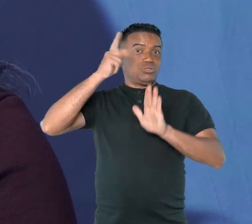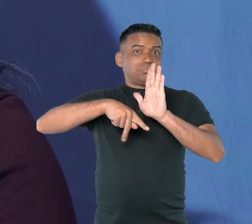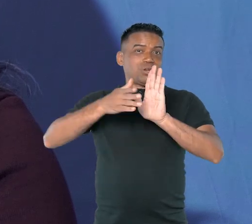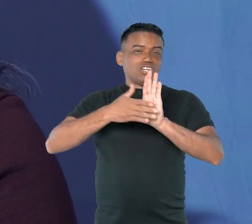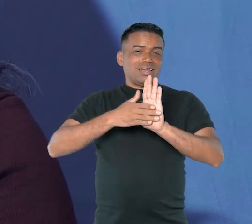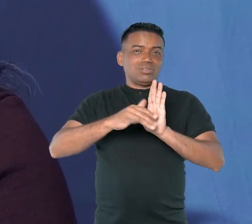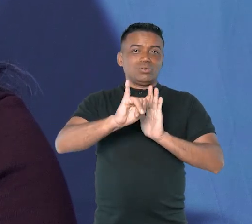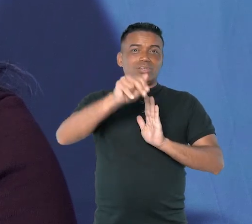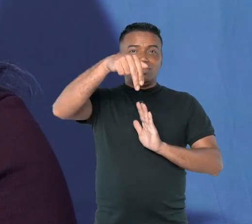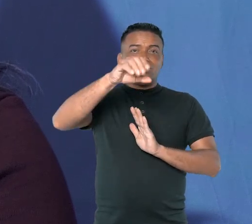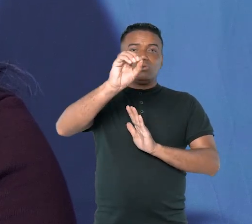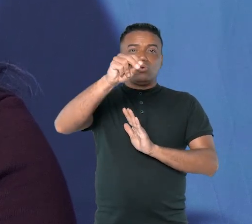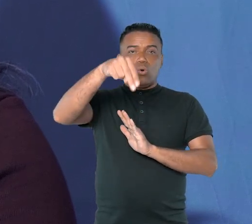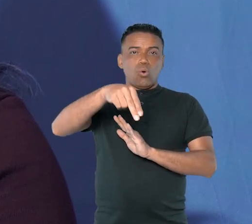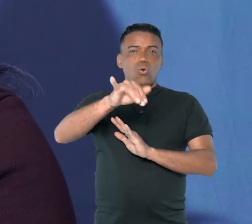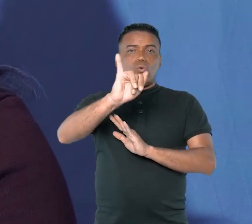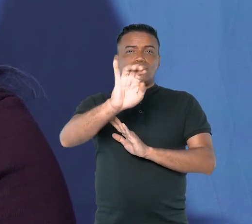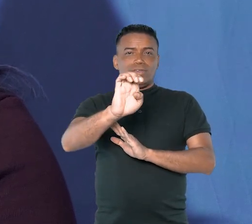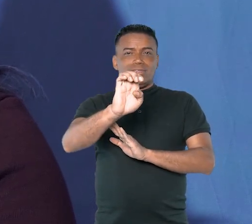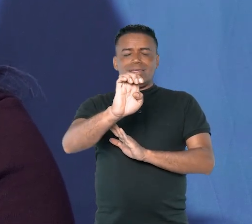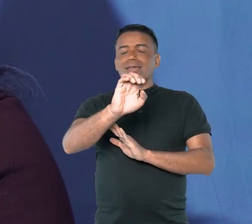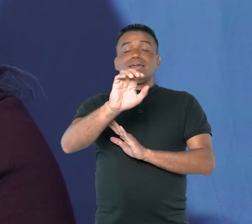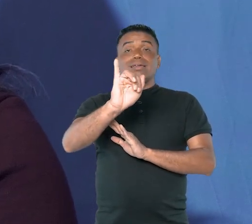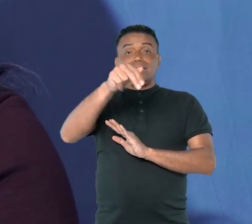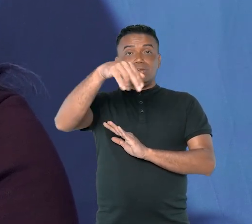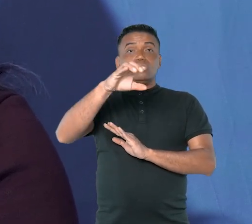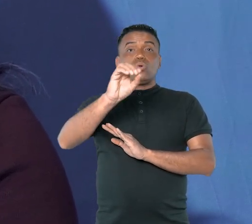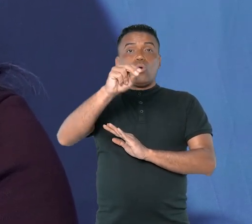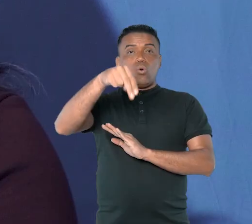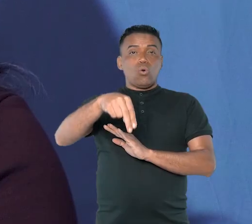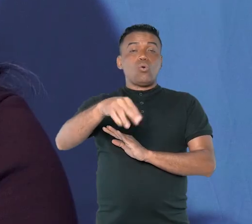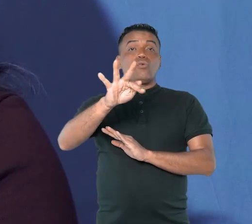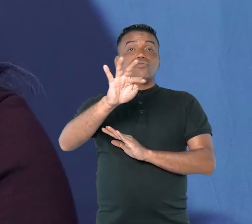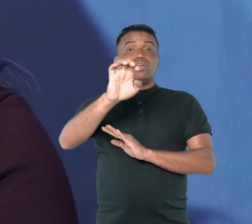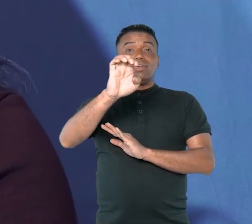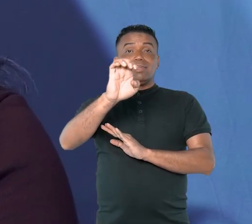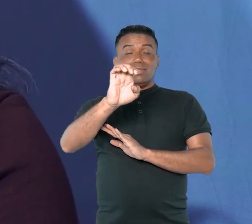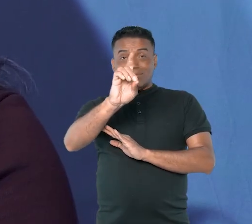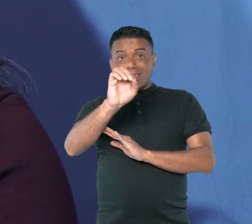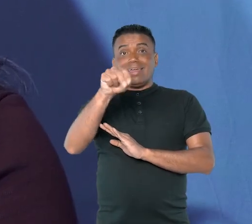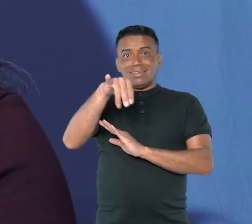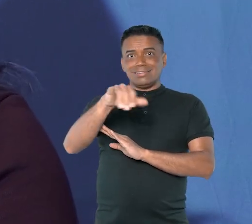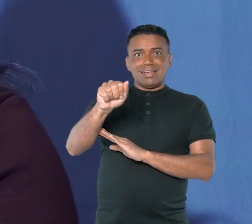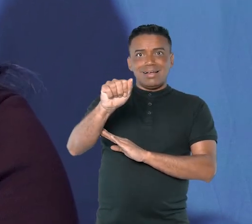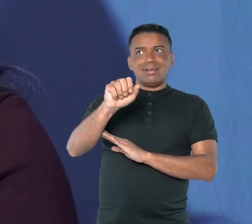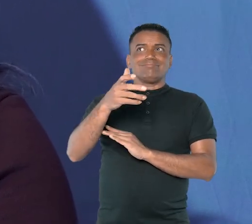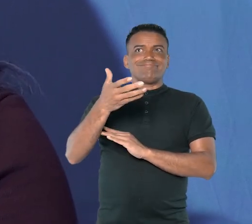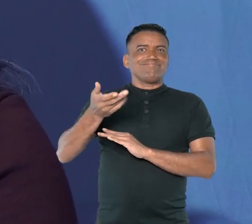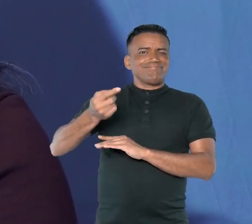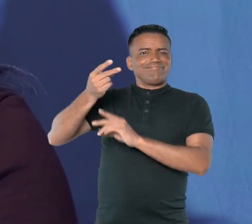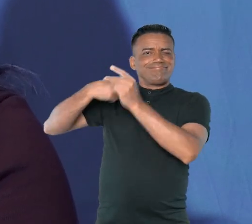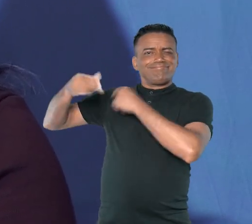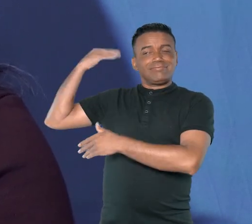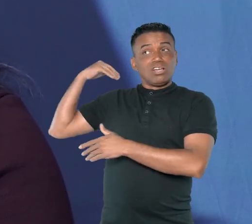na Inconfidência, por 5 anos. Então, eu acho que é isso. Eu vou continuar viajando como quem